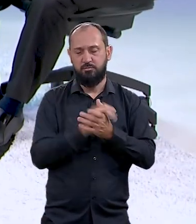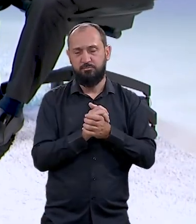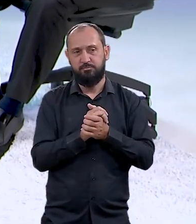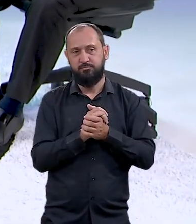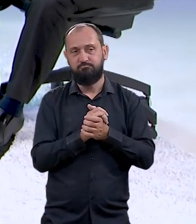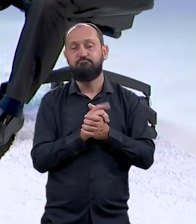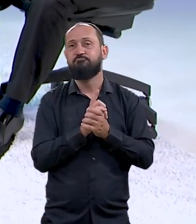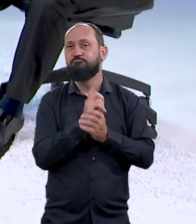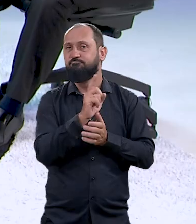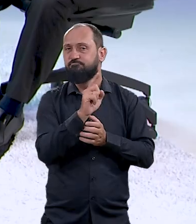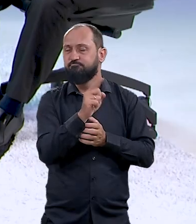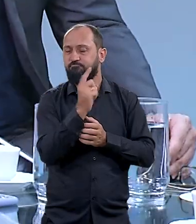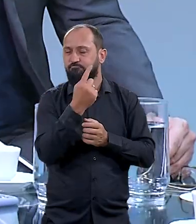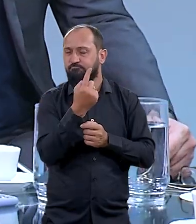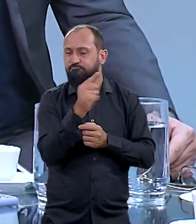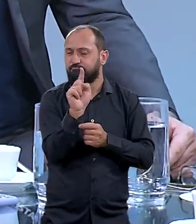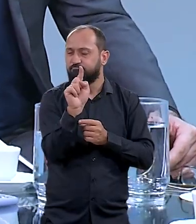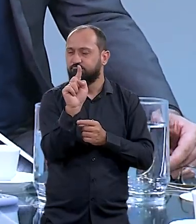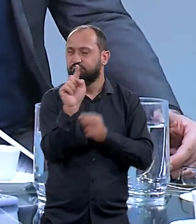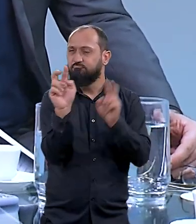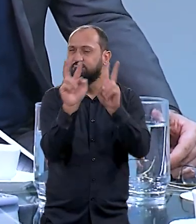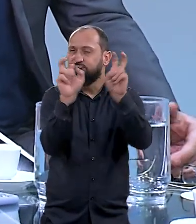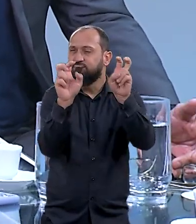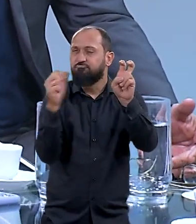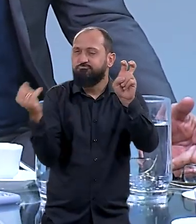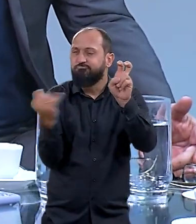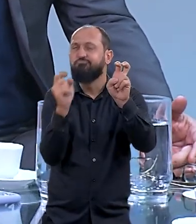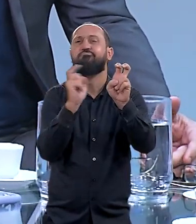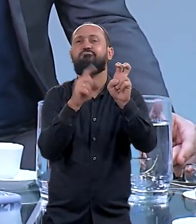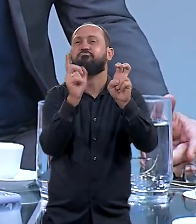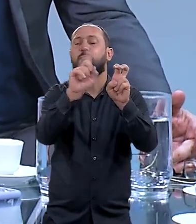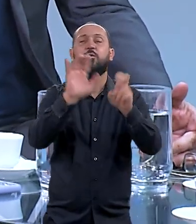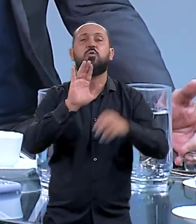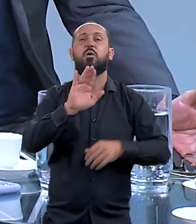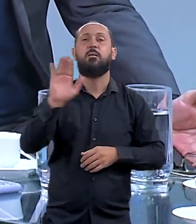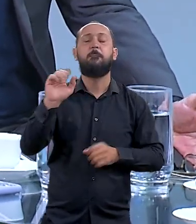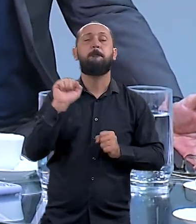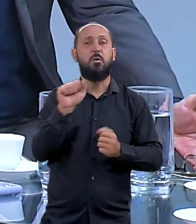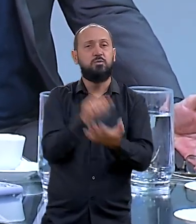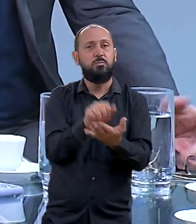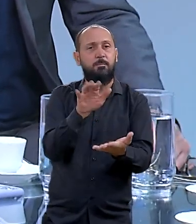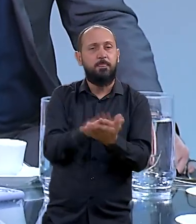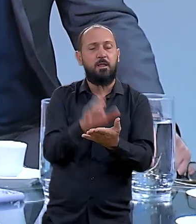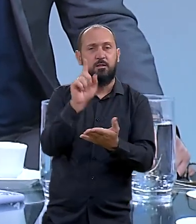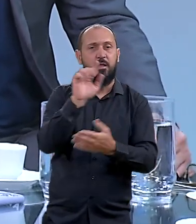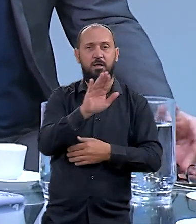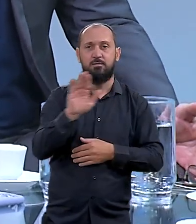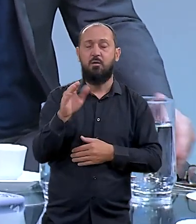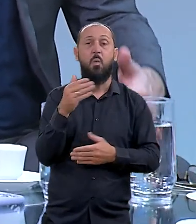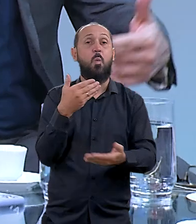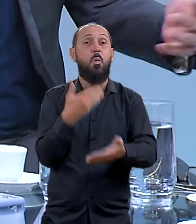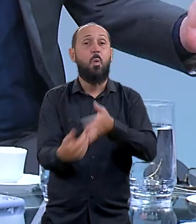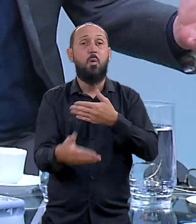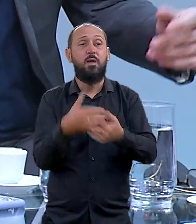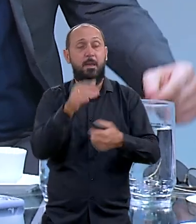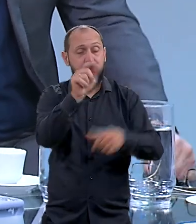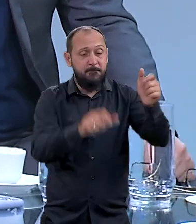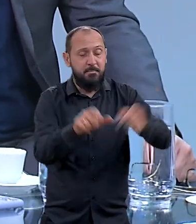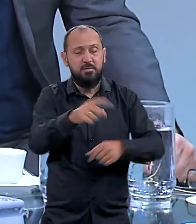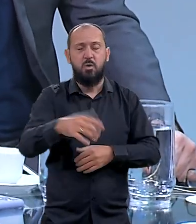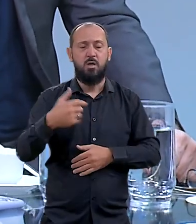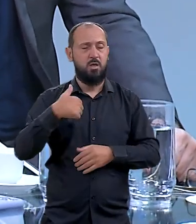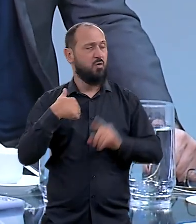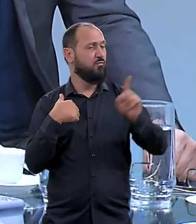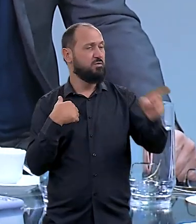gente está falando em multas, né? Quais são as principais penalidades que os candidatos ou as